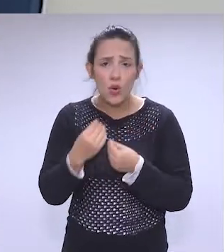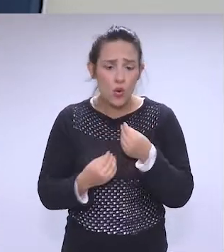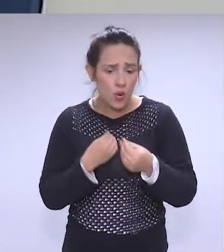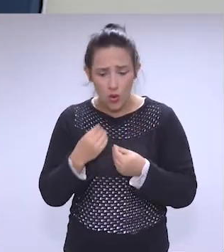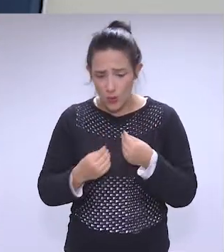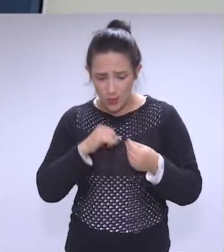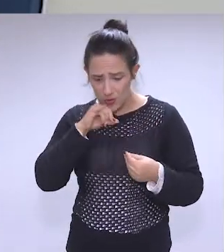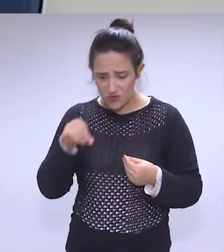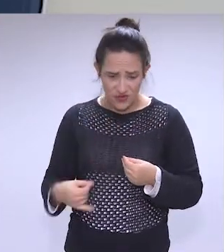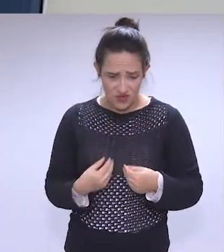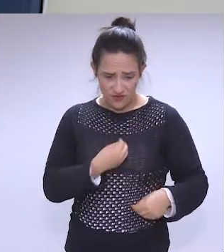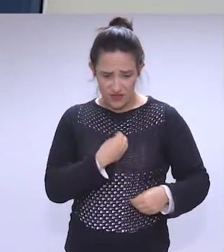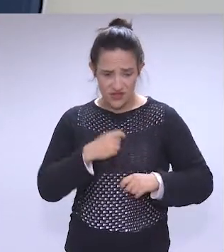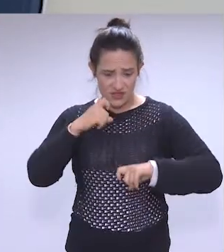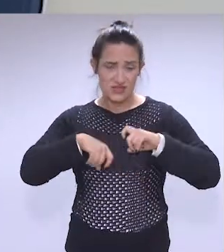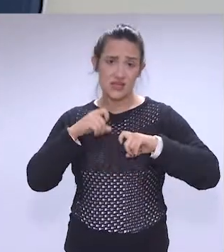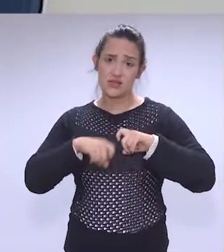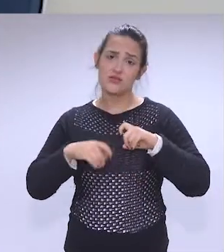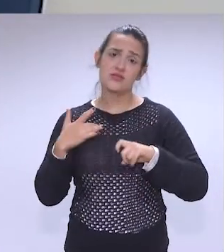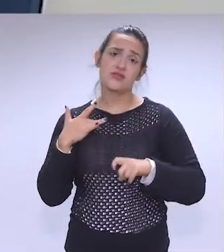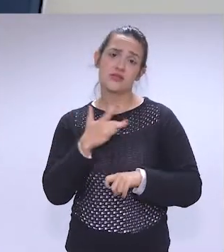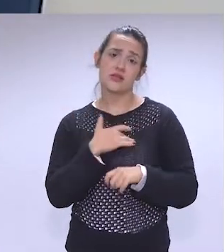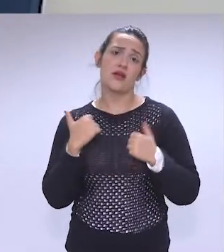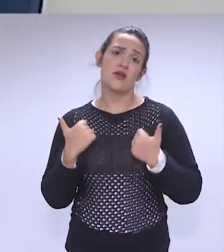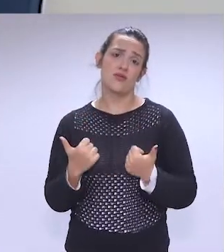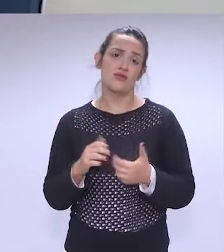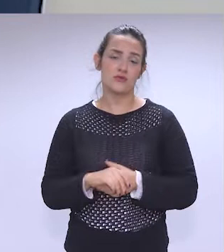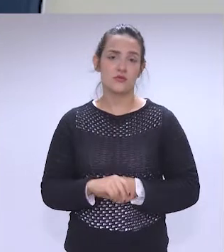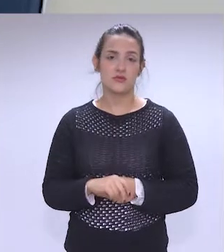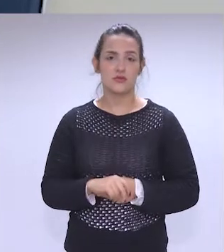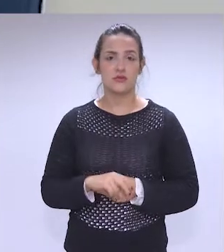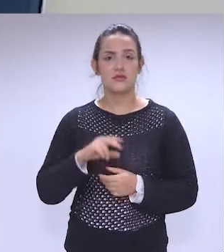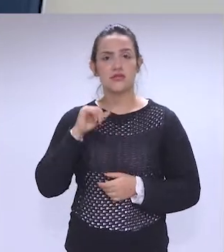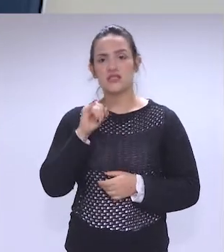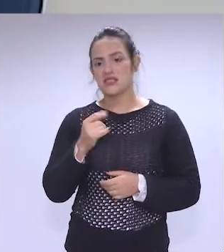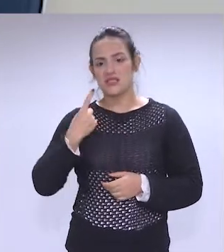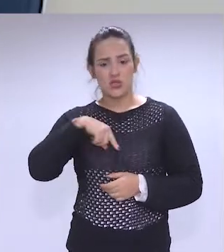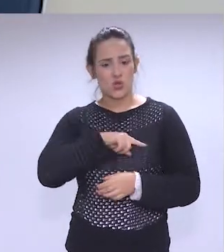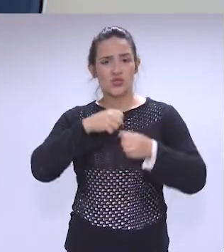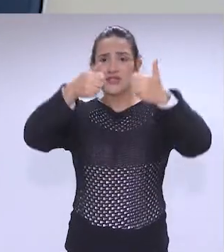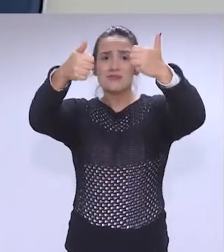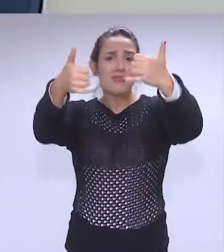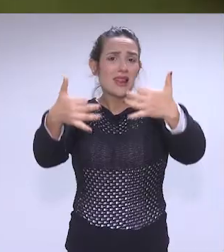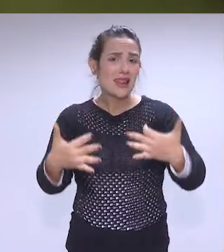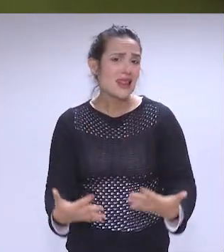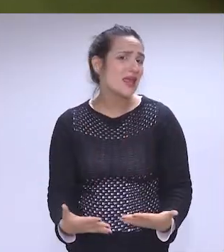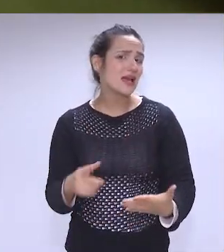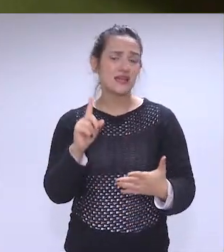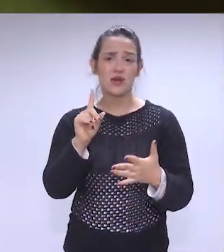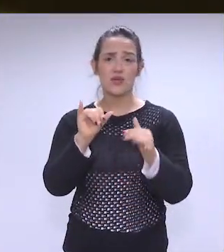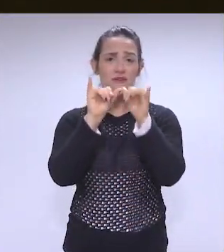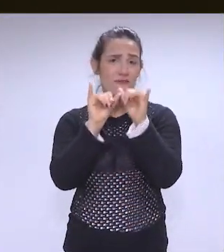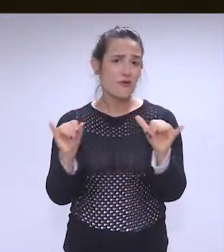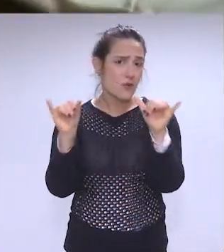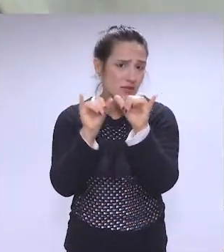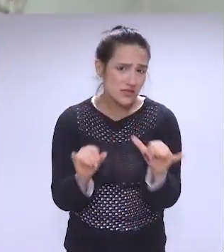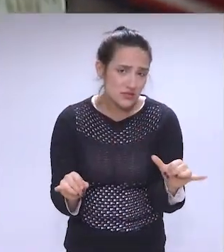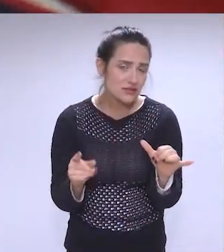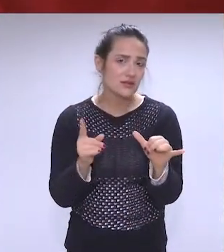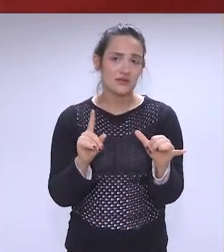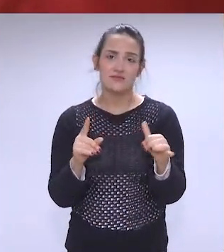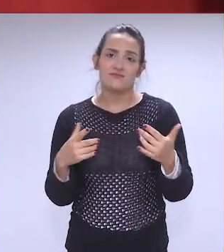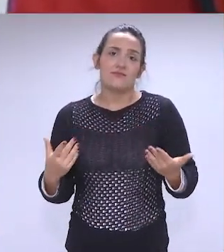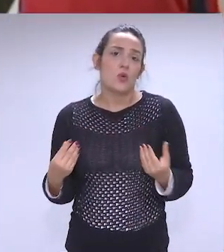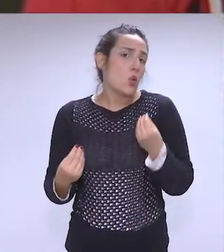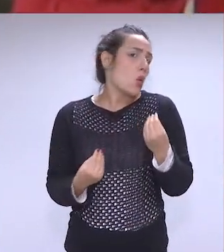como vivenciar essa sexualidade de maneira saudável. Né? Se a gente nega o direito à informação a esses meninos e essas meninas, a